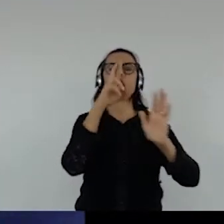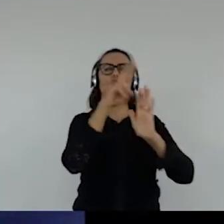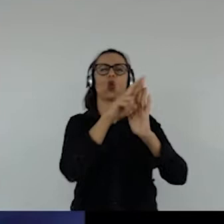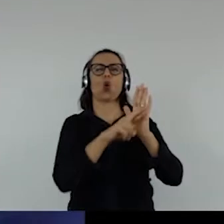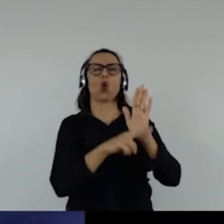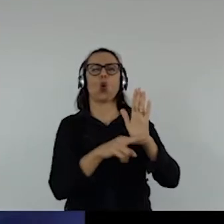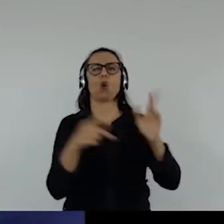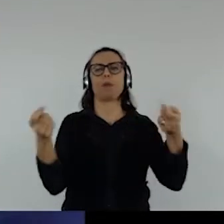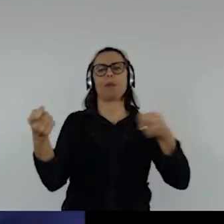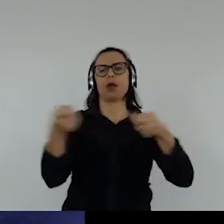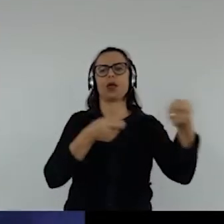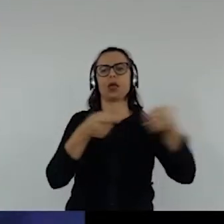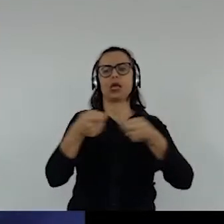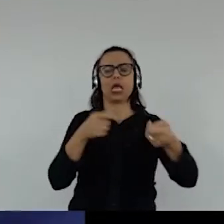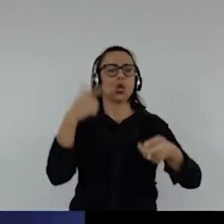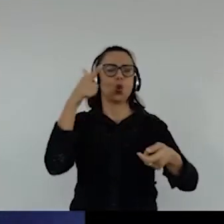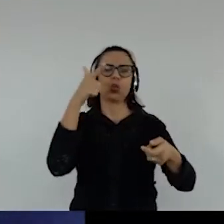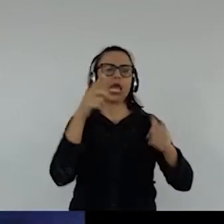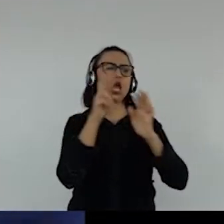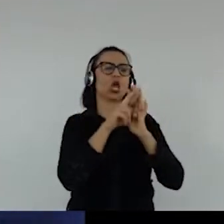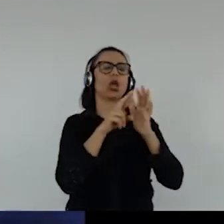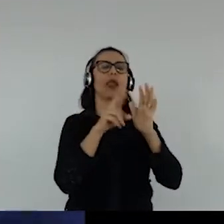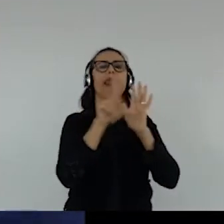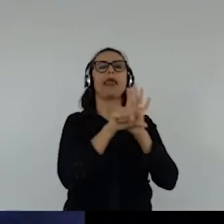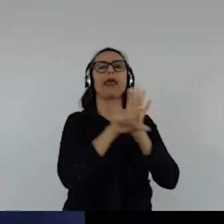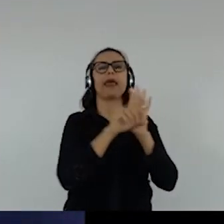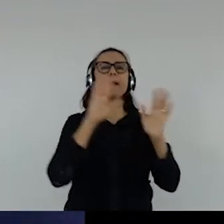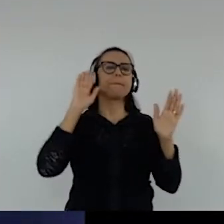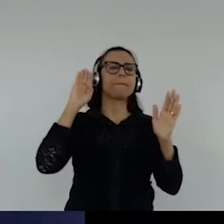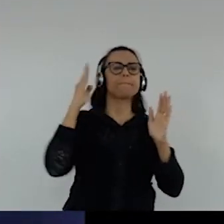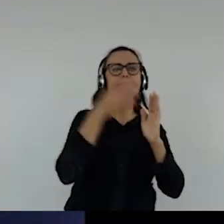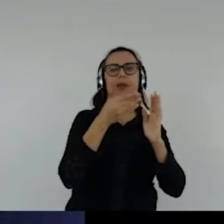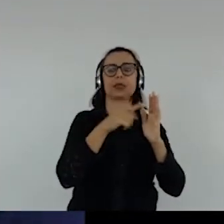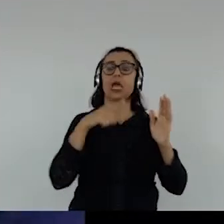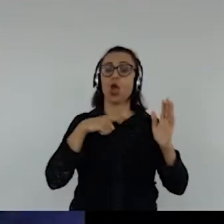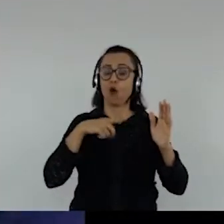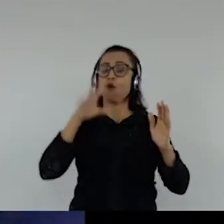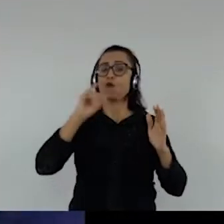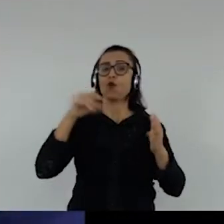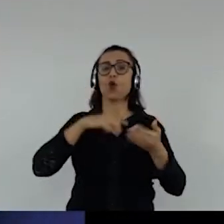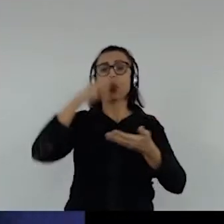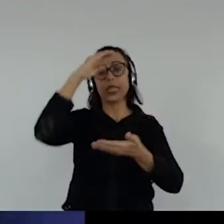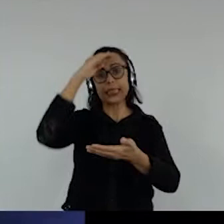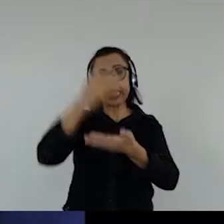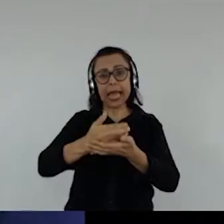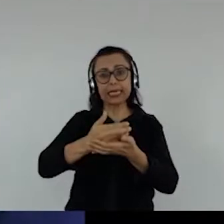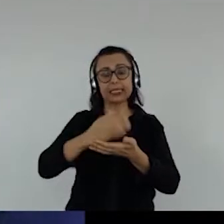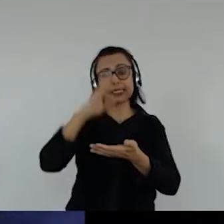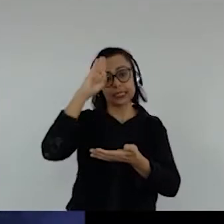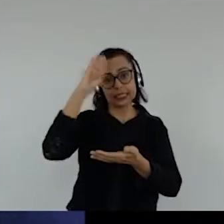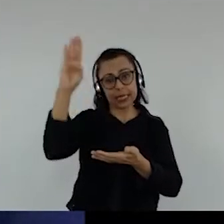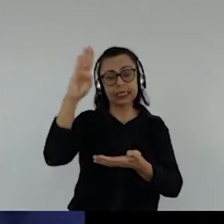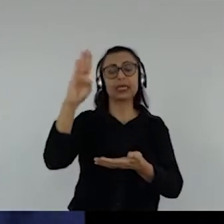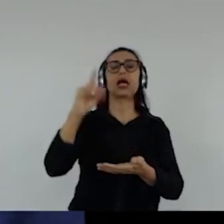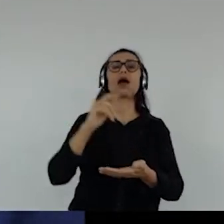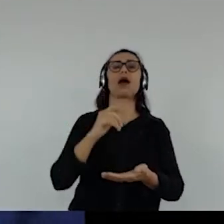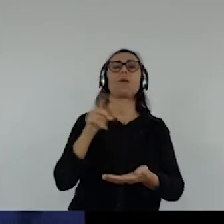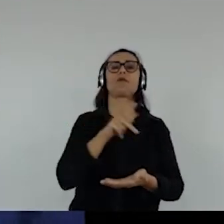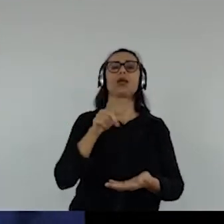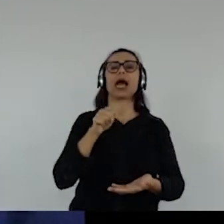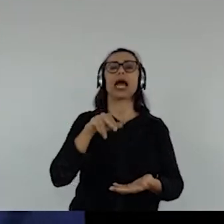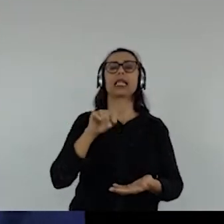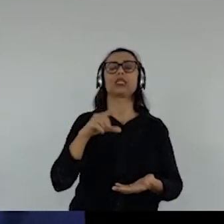que determina que não existe norma específica. Eu vou pontuar a tese central do professor Anderson, é de que o